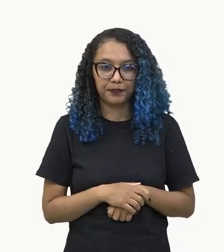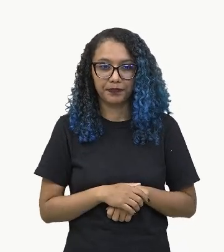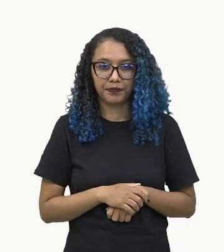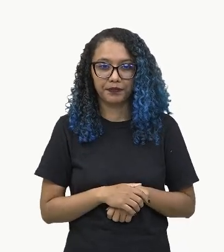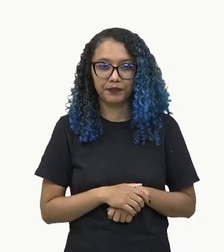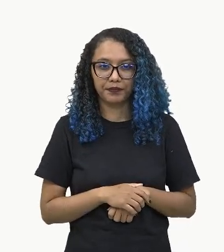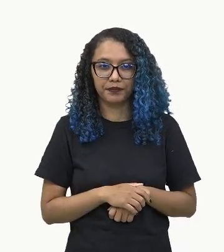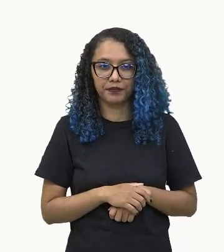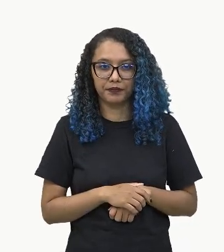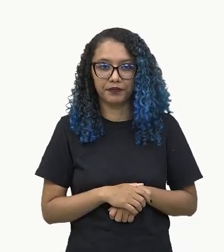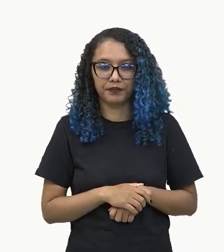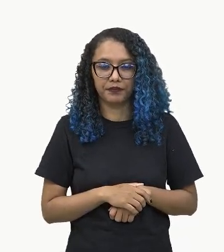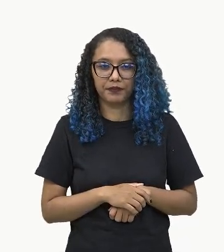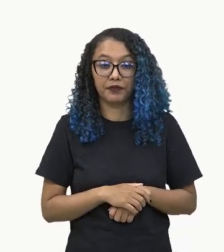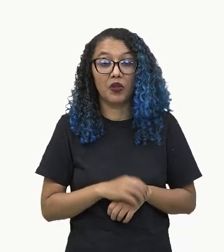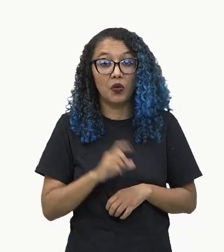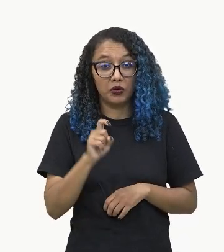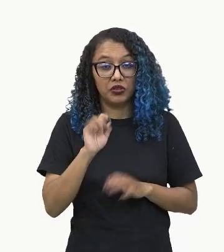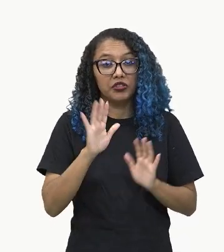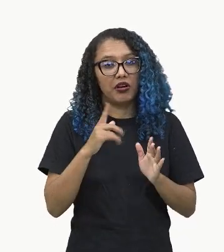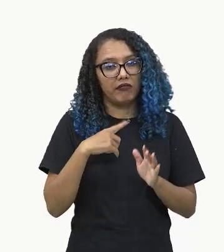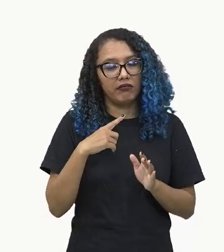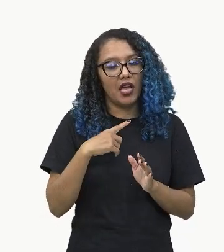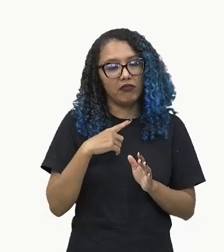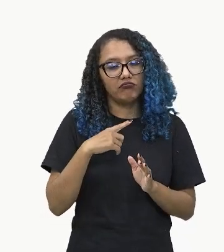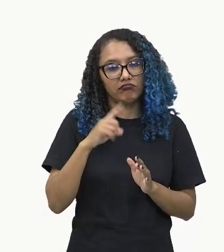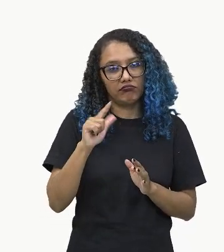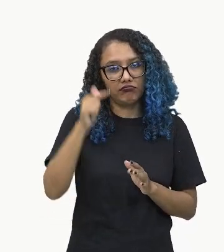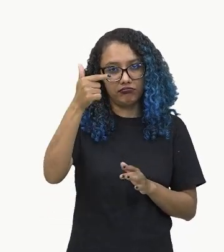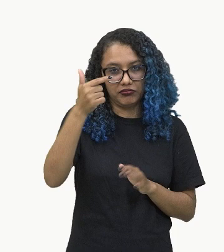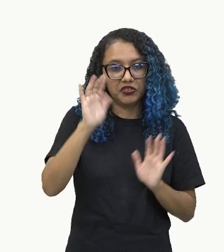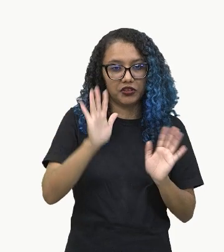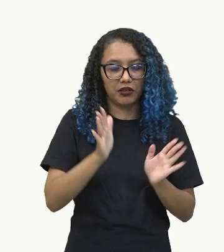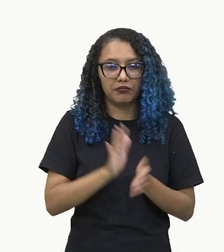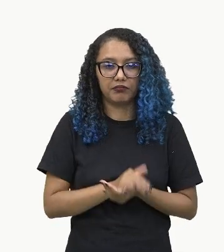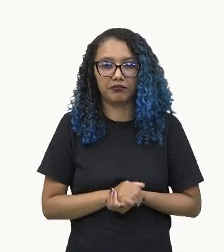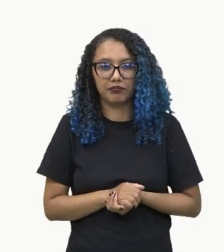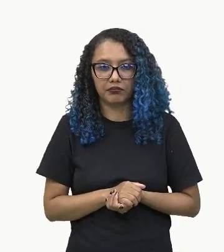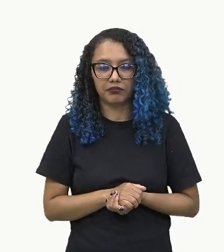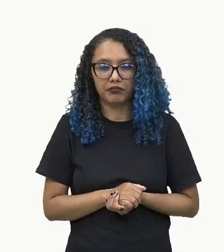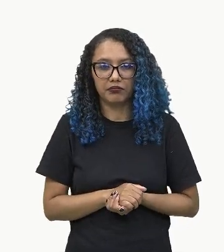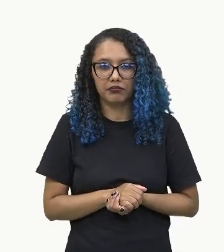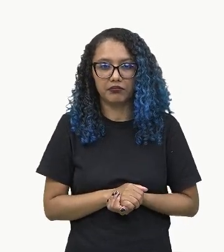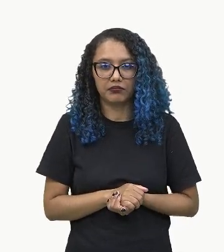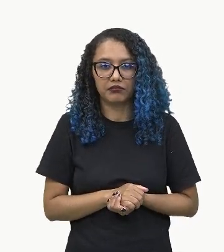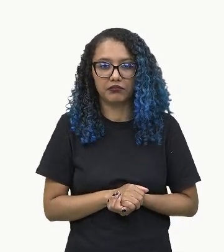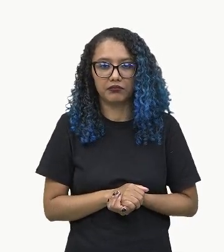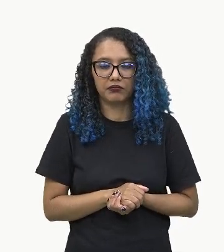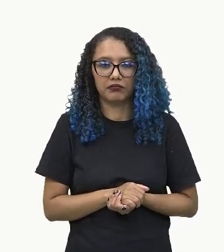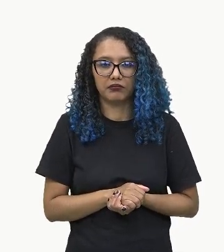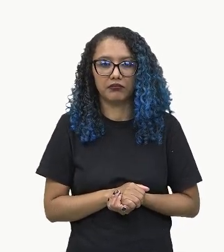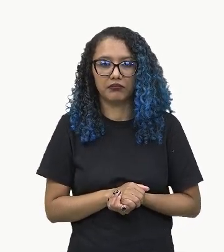E aí o meu x já está ao quadrado. E agora sim, eu possuo